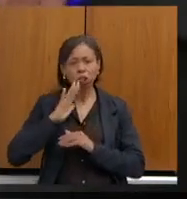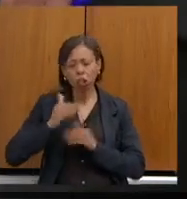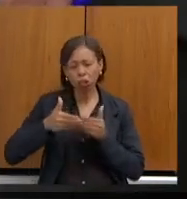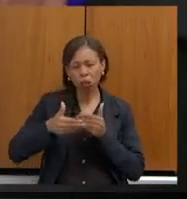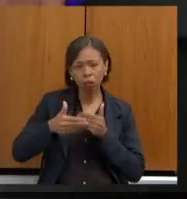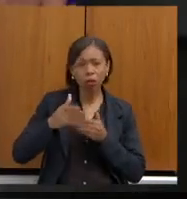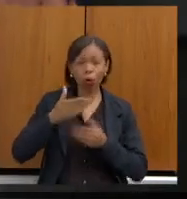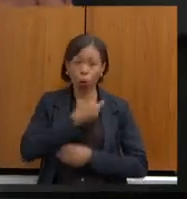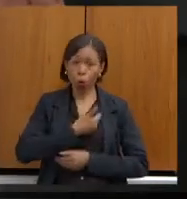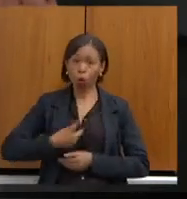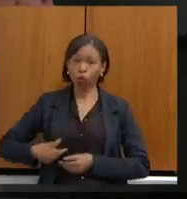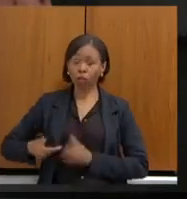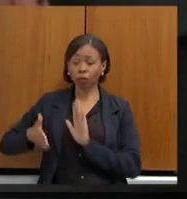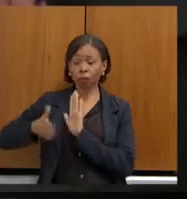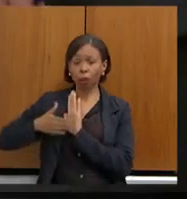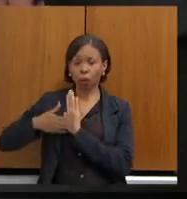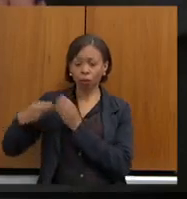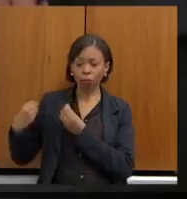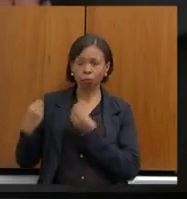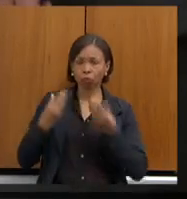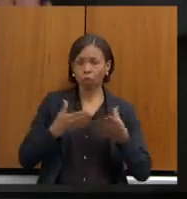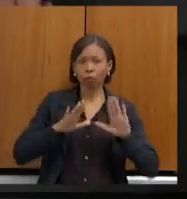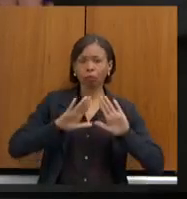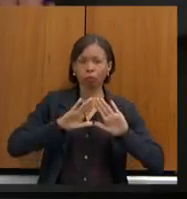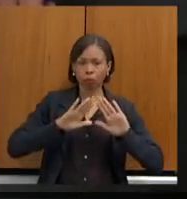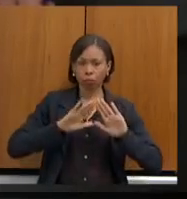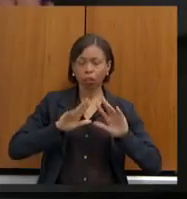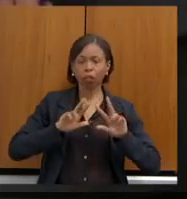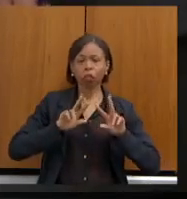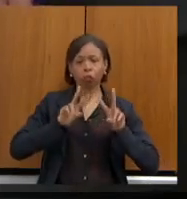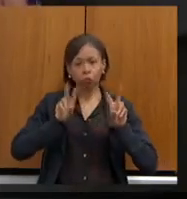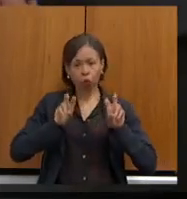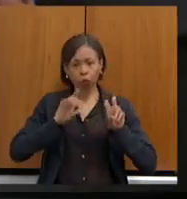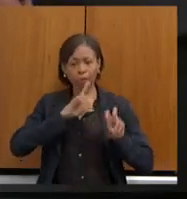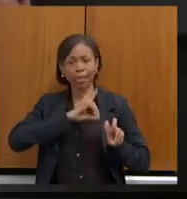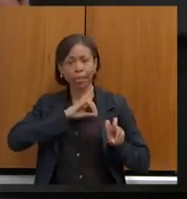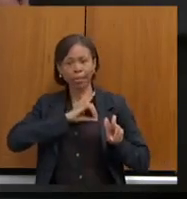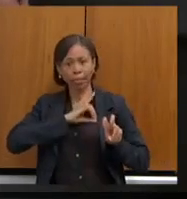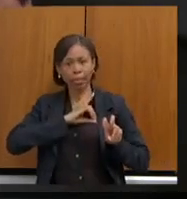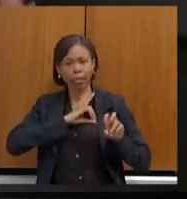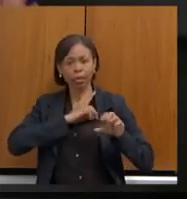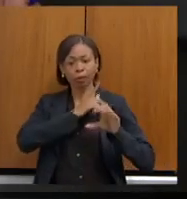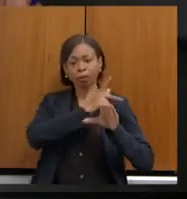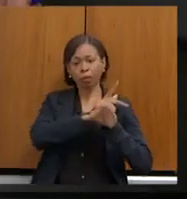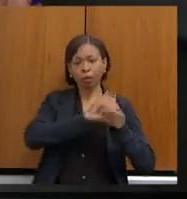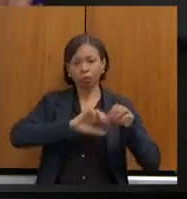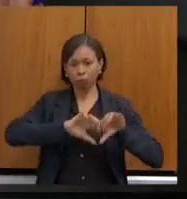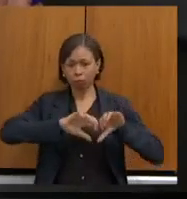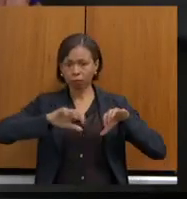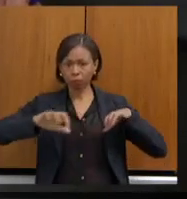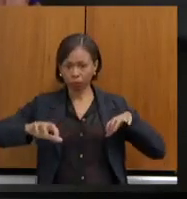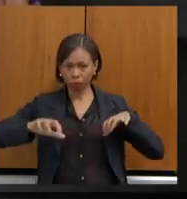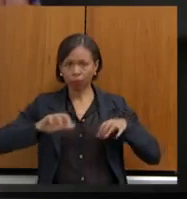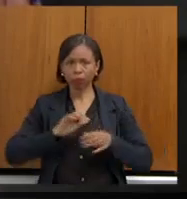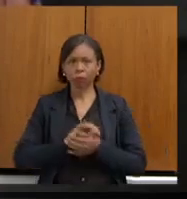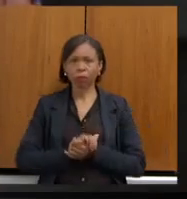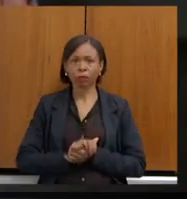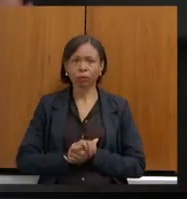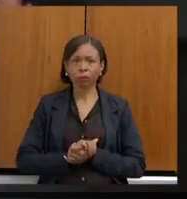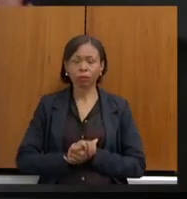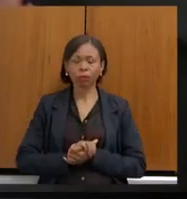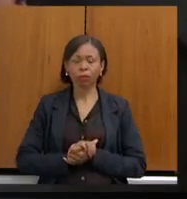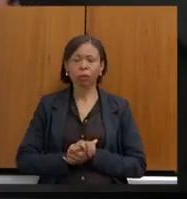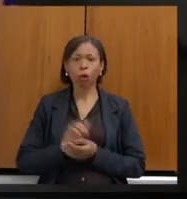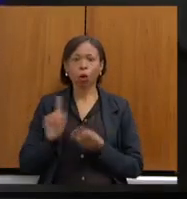apreciação do Legislativo proposta nesse sentido e delegacia Rural a terceira colocação